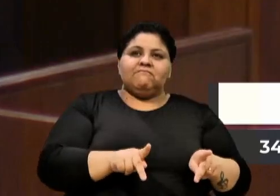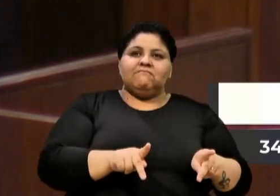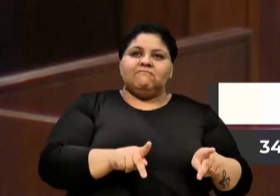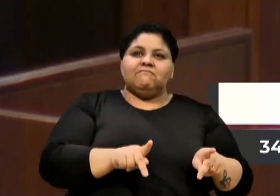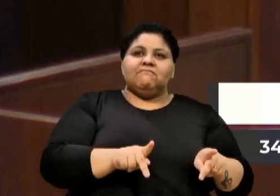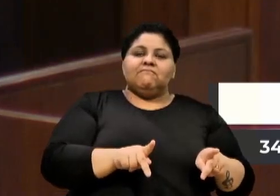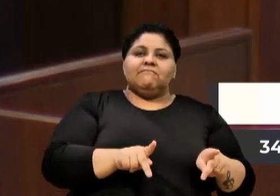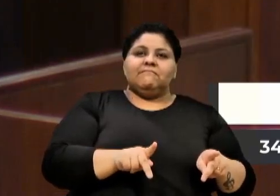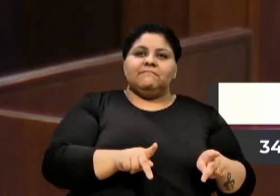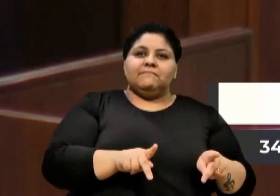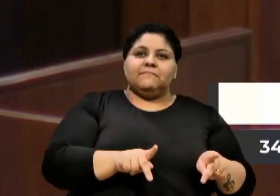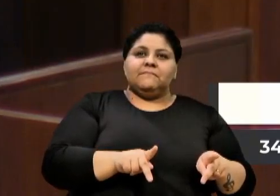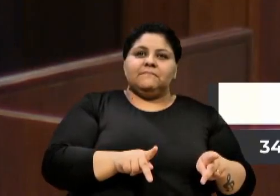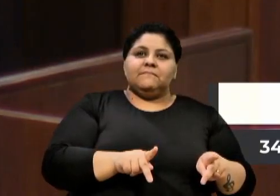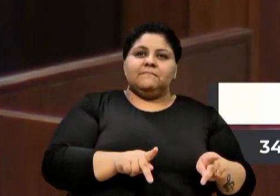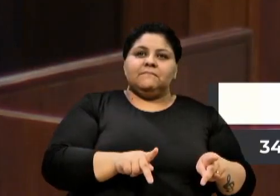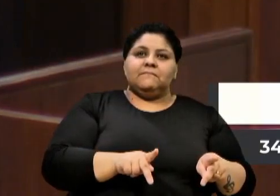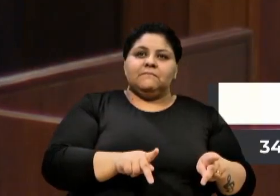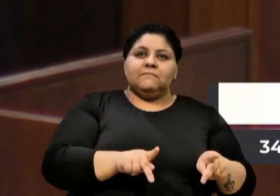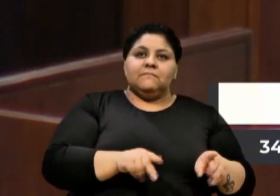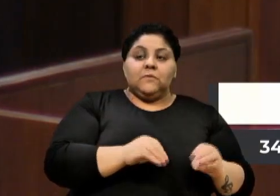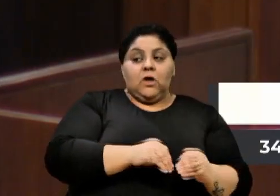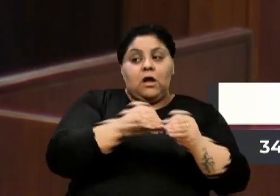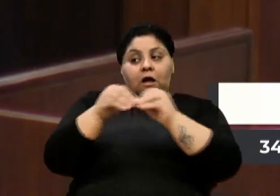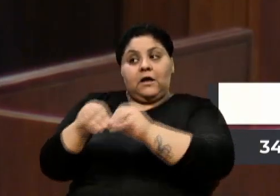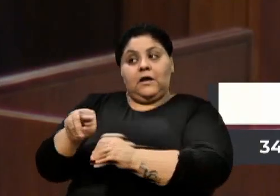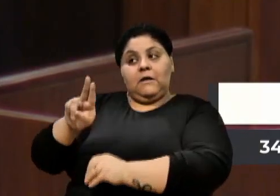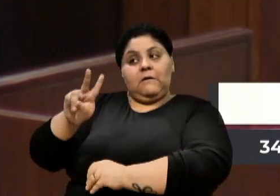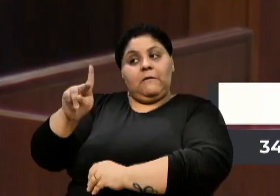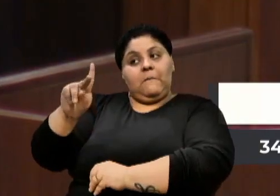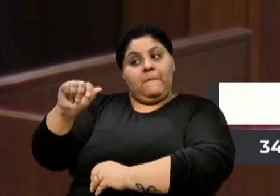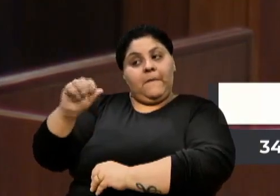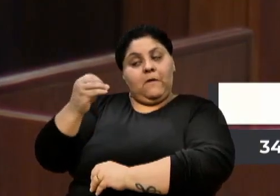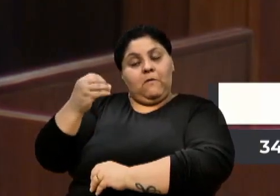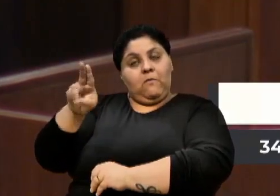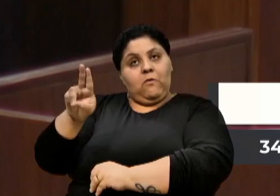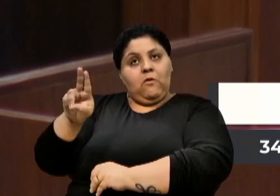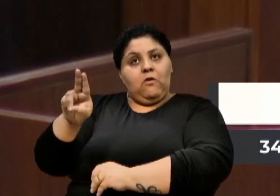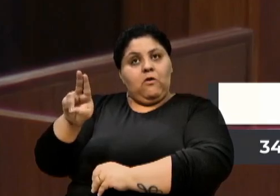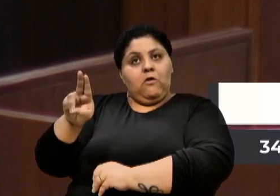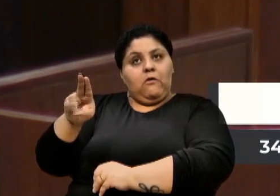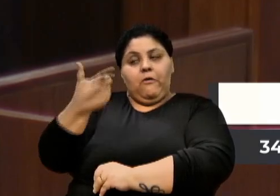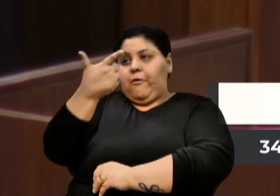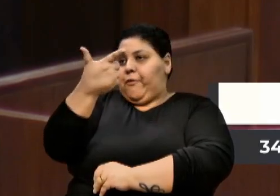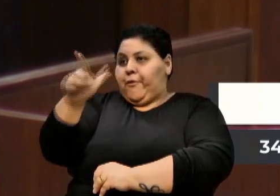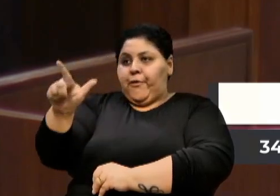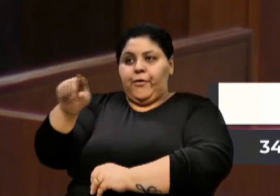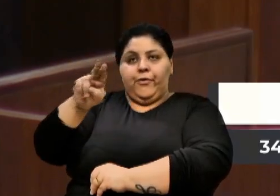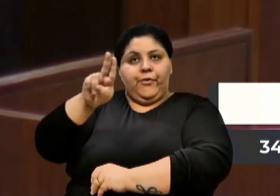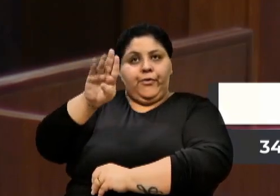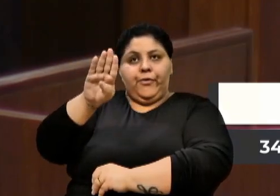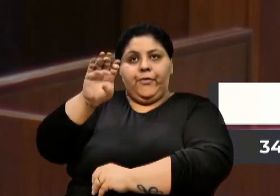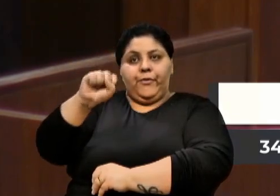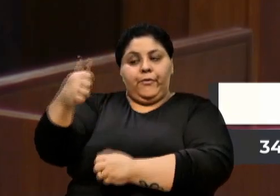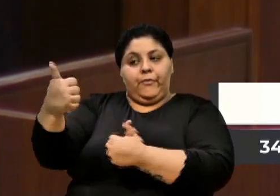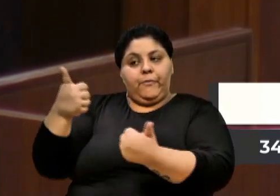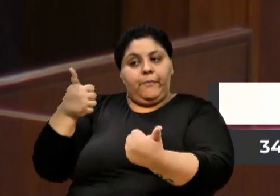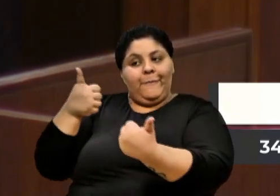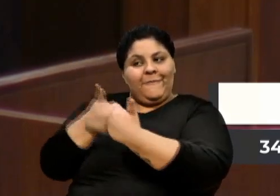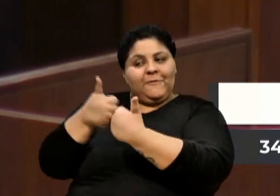deslocadas ou aqui para as UPAs ou para algumas unidades próximas àquela